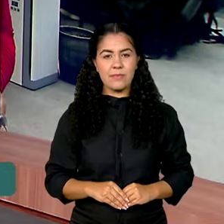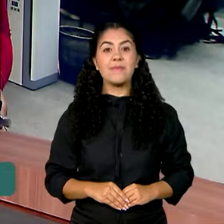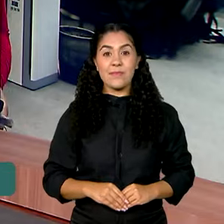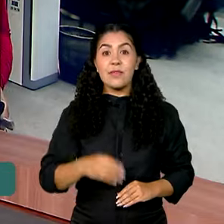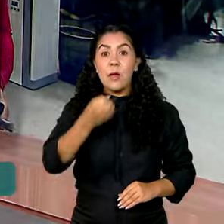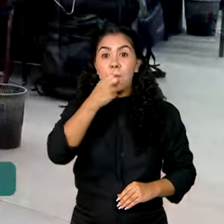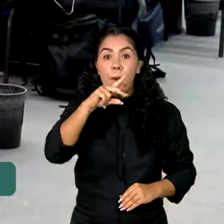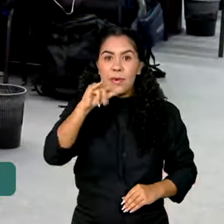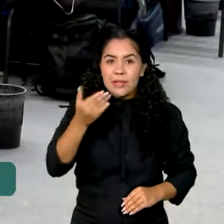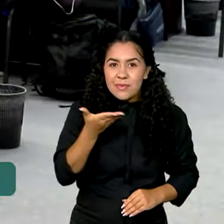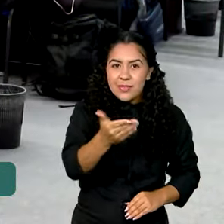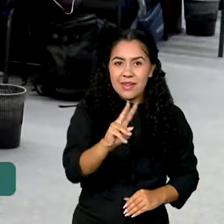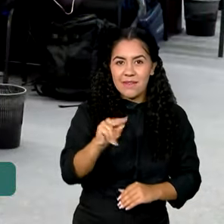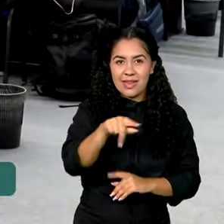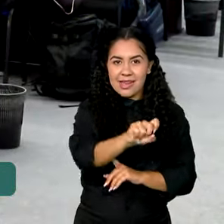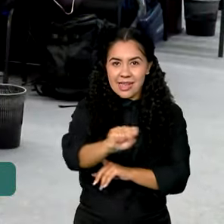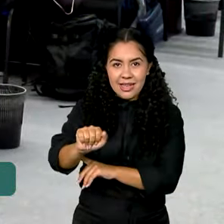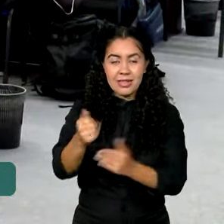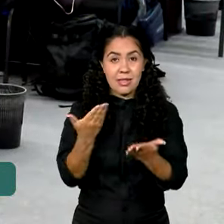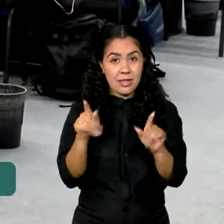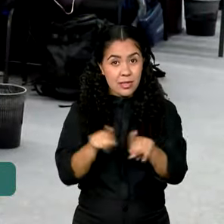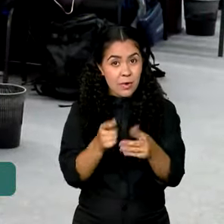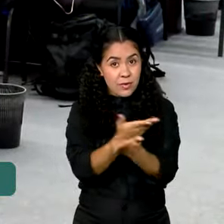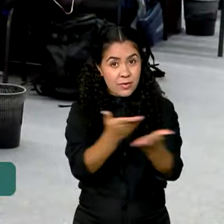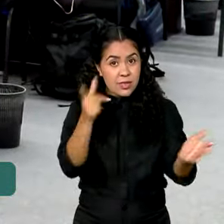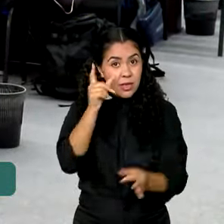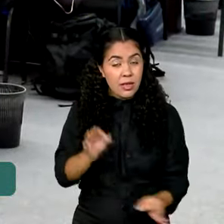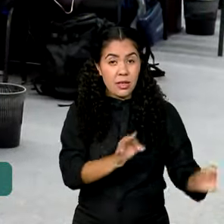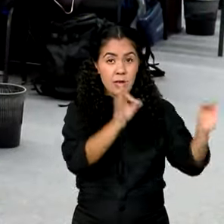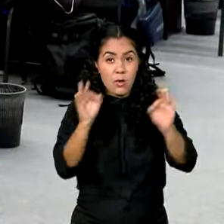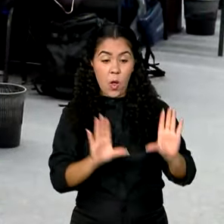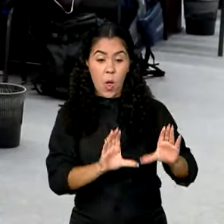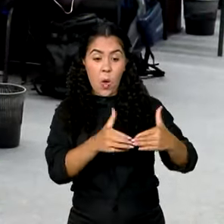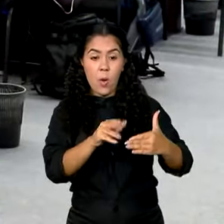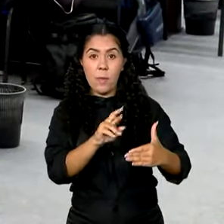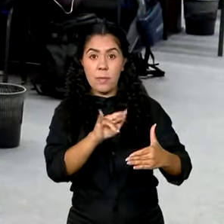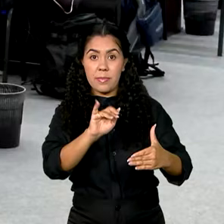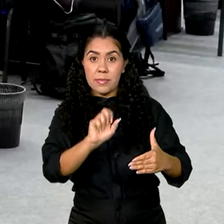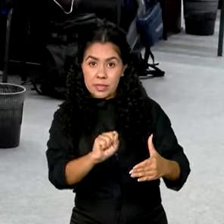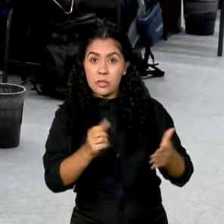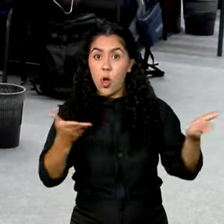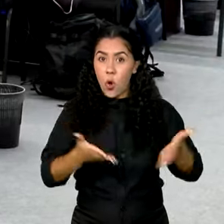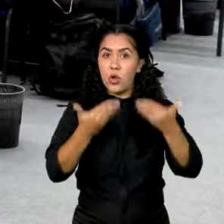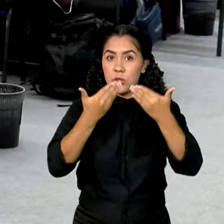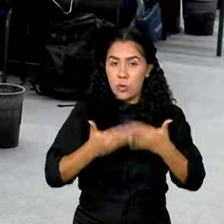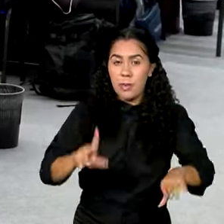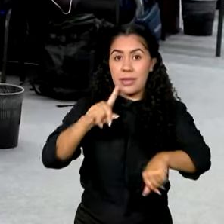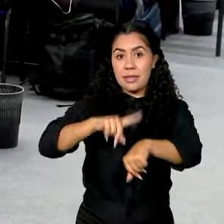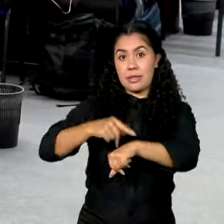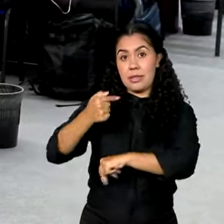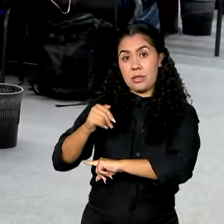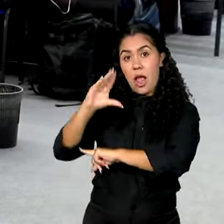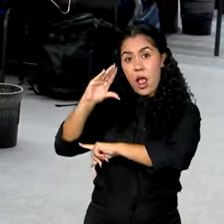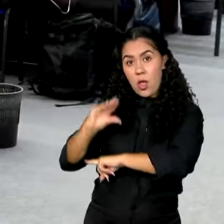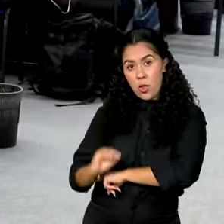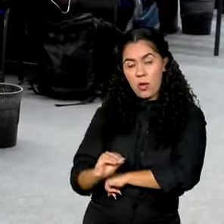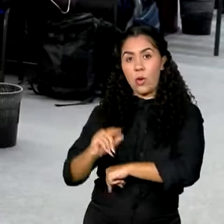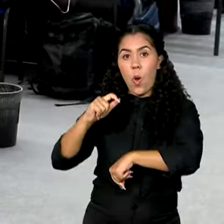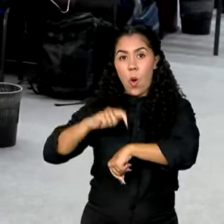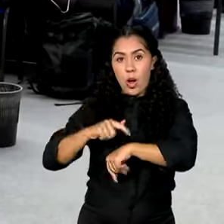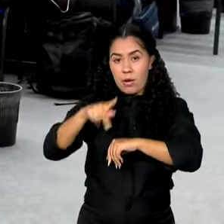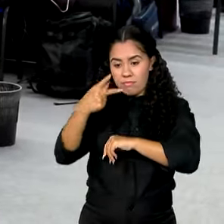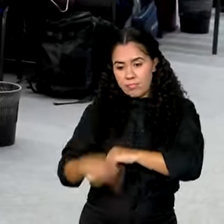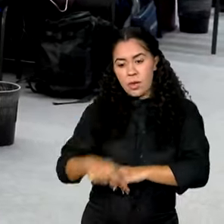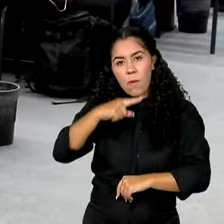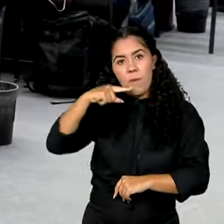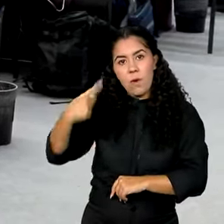Bom dia, Vanessa. Bom dia a todos. A cúpula do BRICS começa hoje, às 7 horas da noite, no horário de Kazan, 1